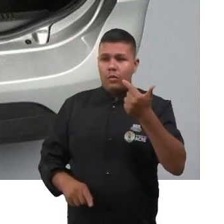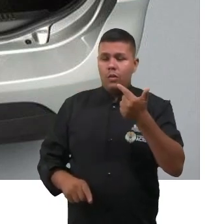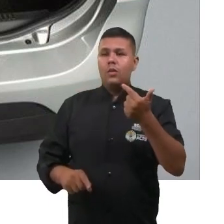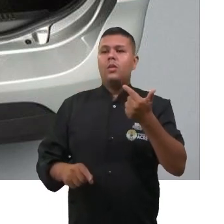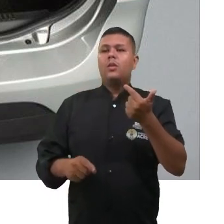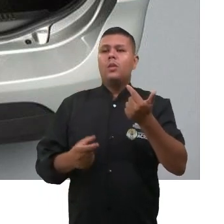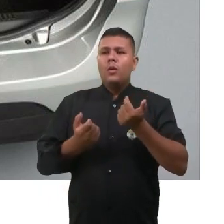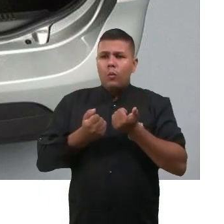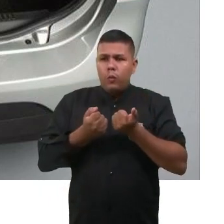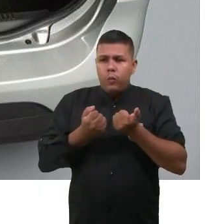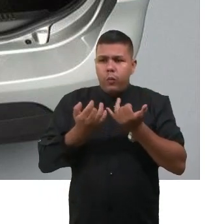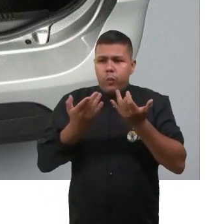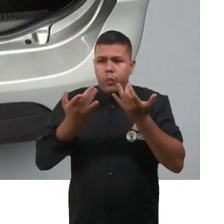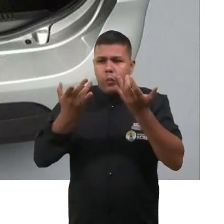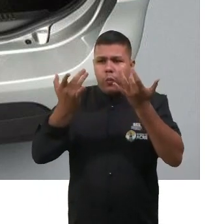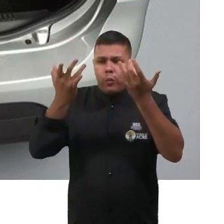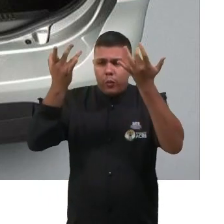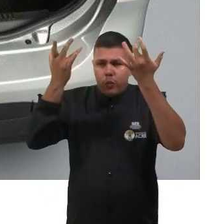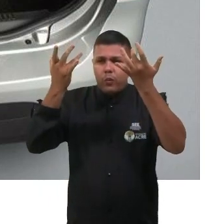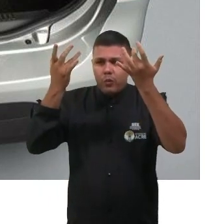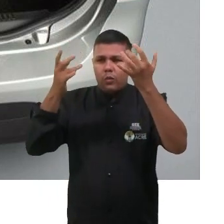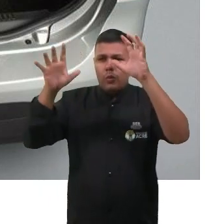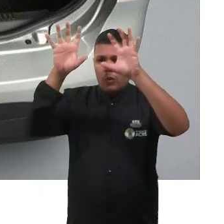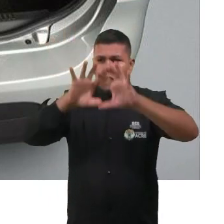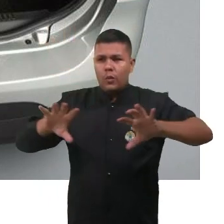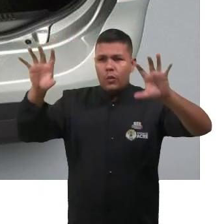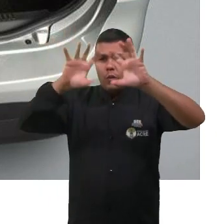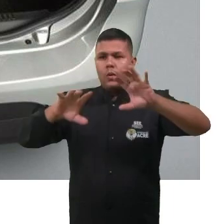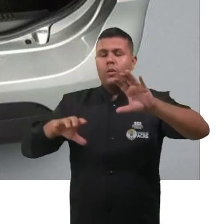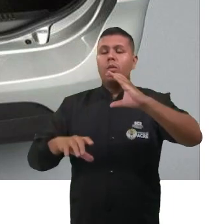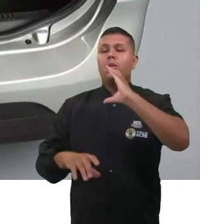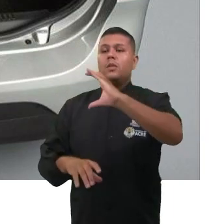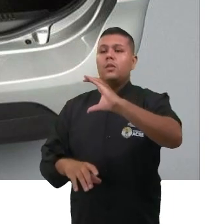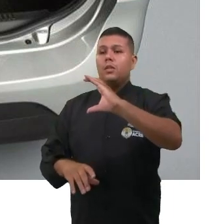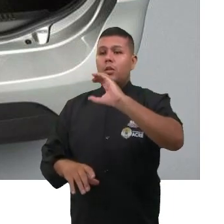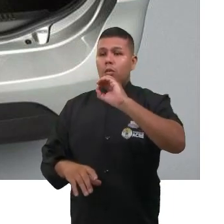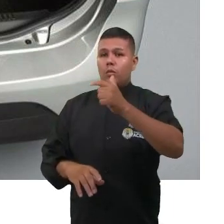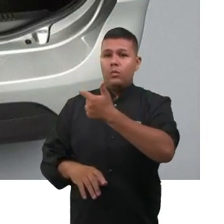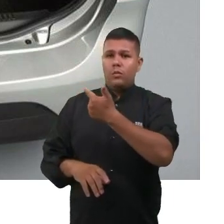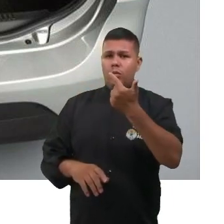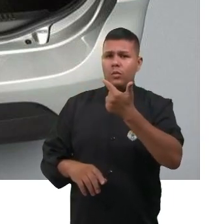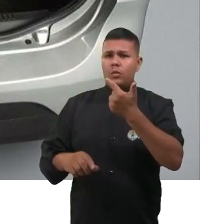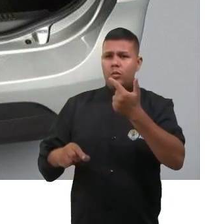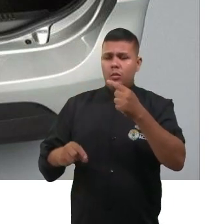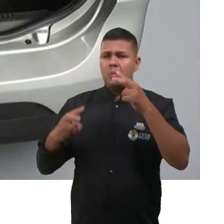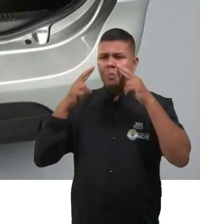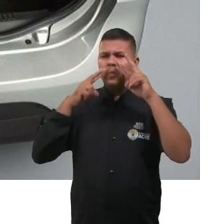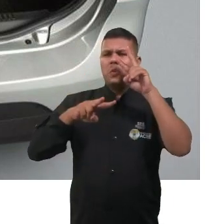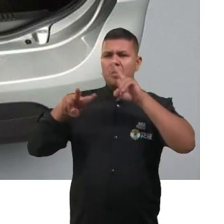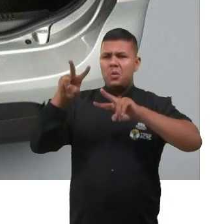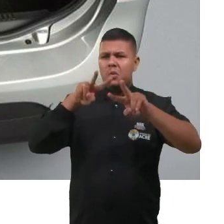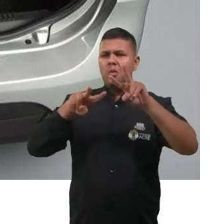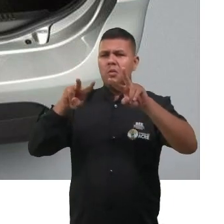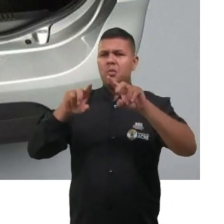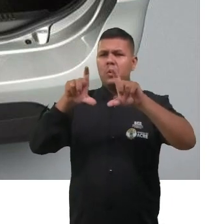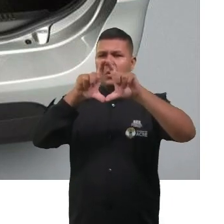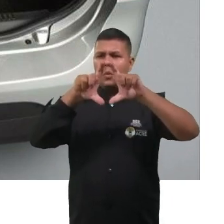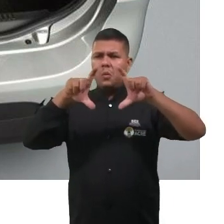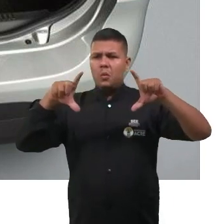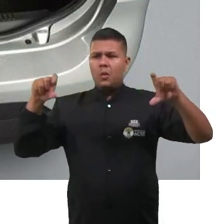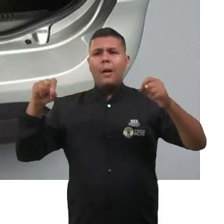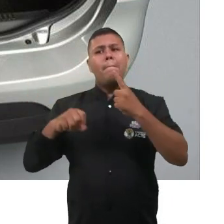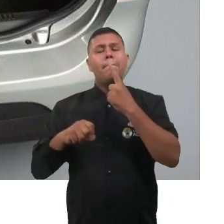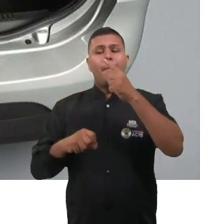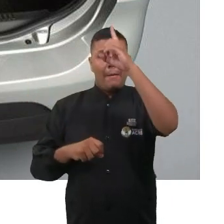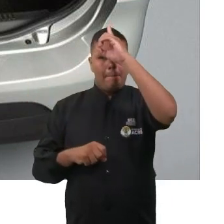fóssil vai gerar CO2. Você já viu esse cilindro aqui no jornal? Aqui, ó. Então,